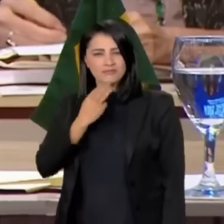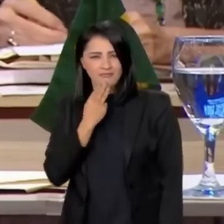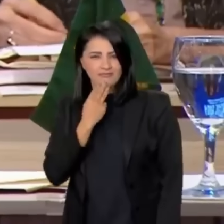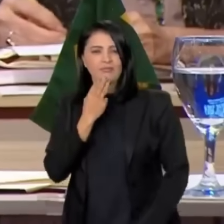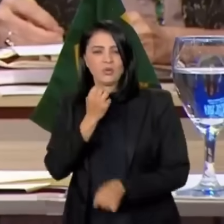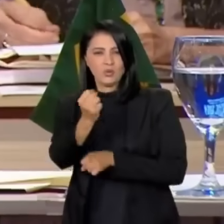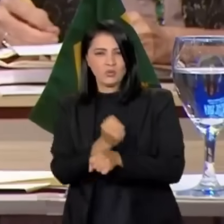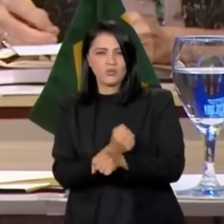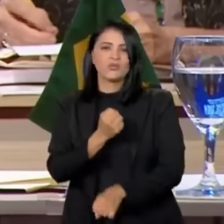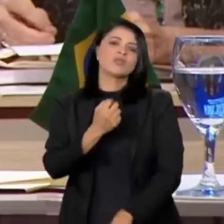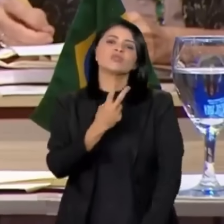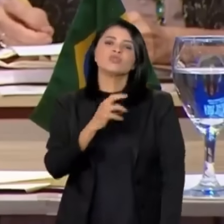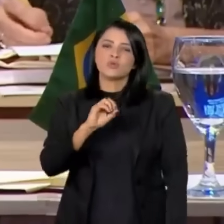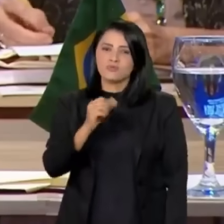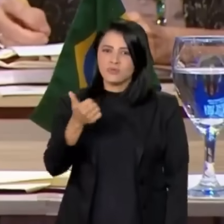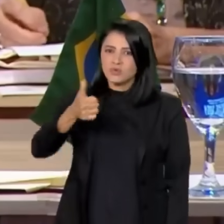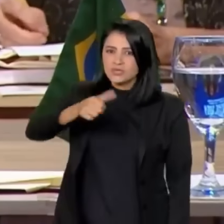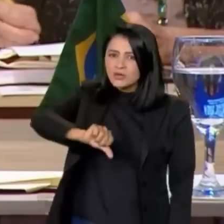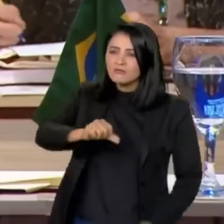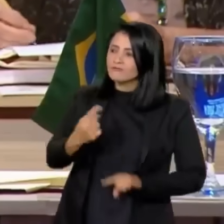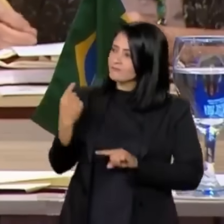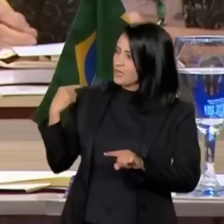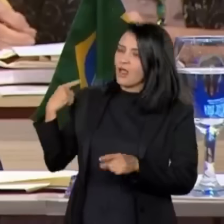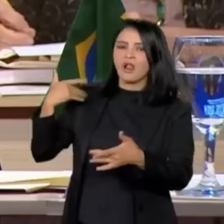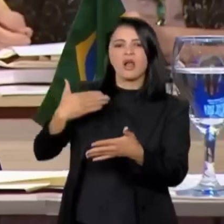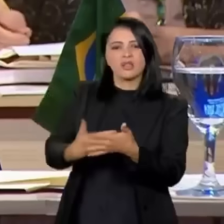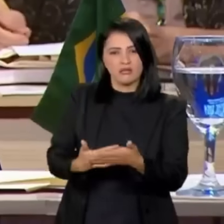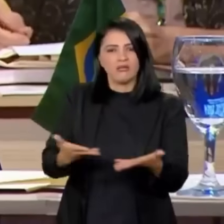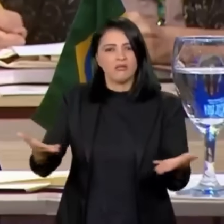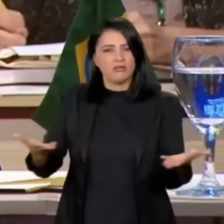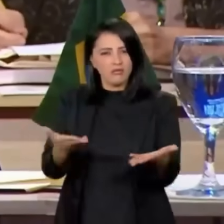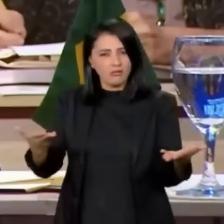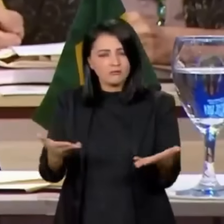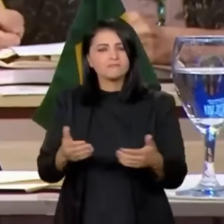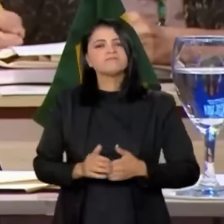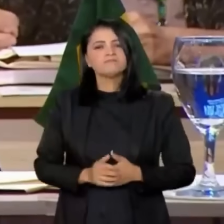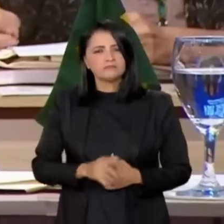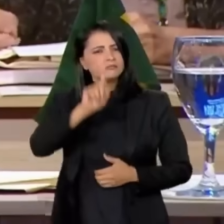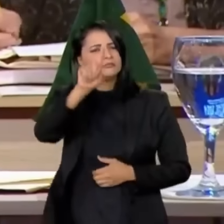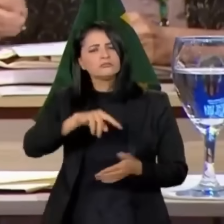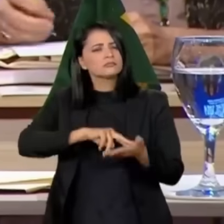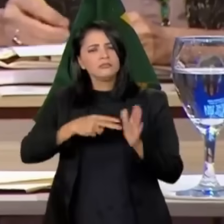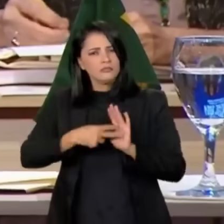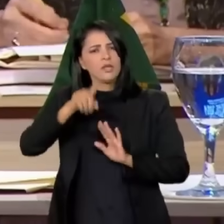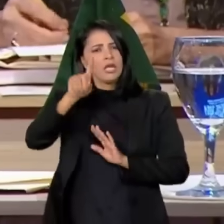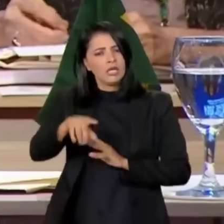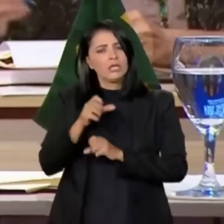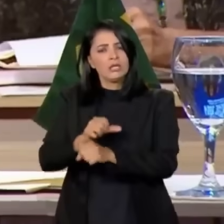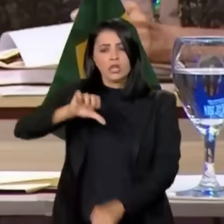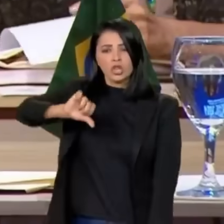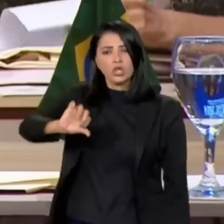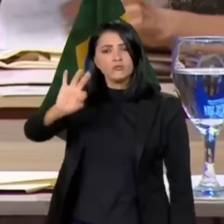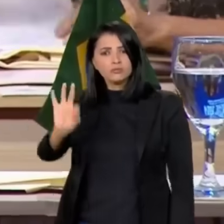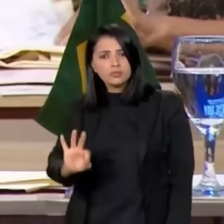em 2019. Desde 2019. Isso significa que 9% da população